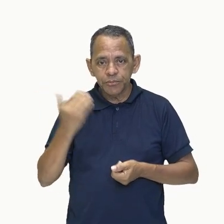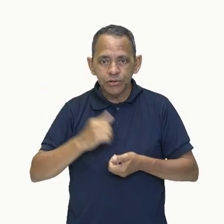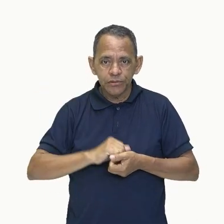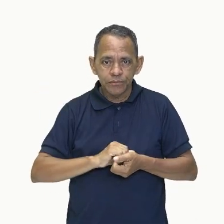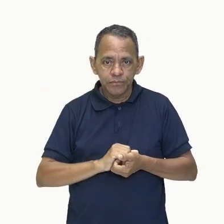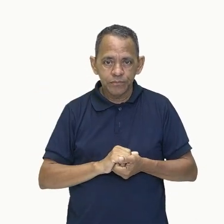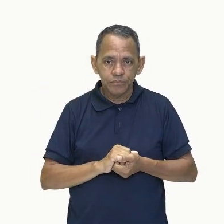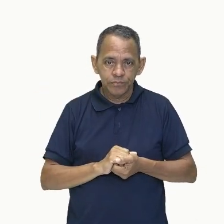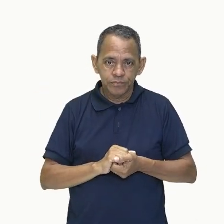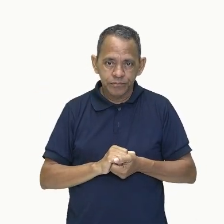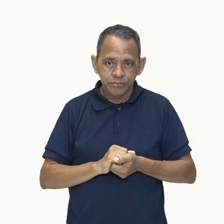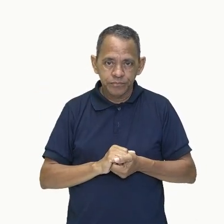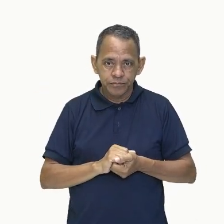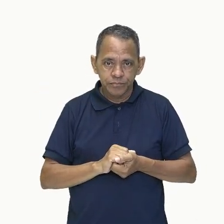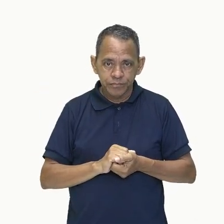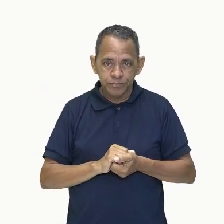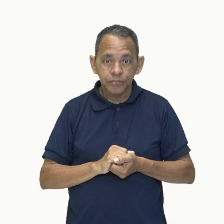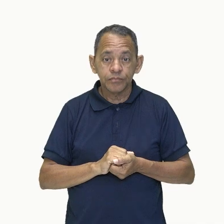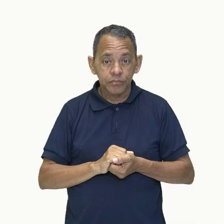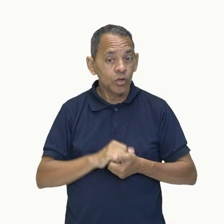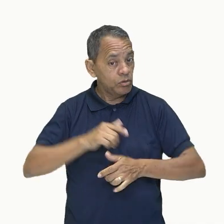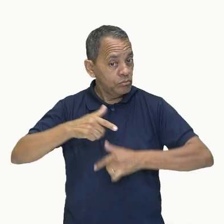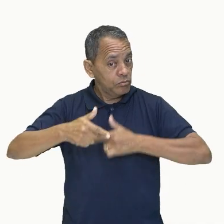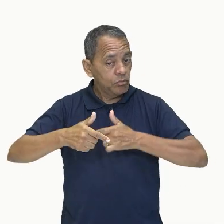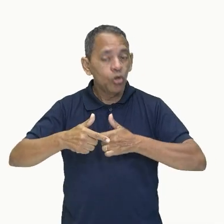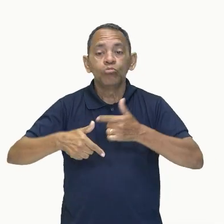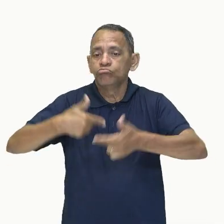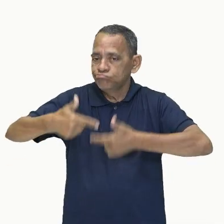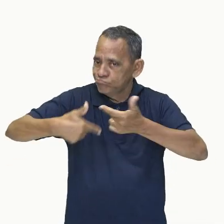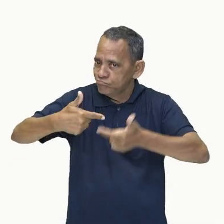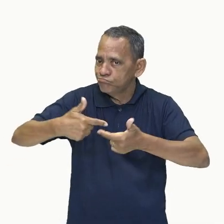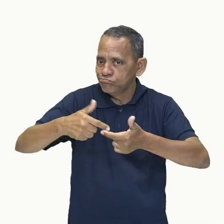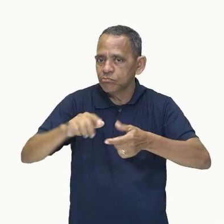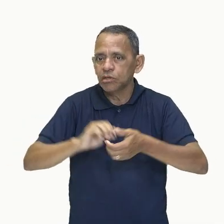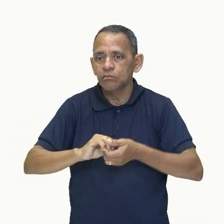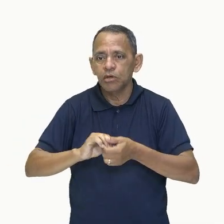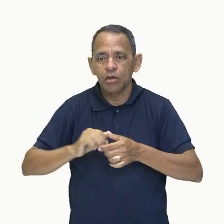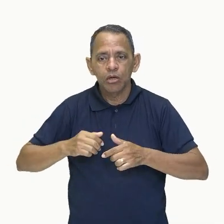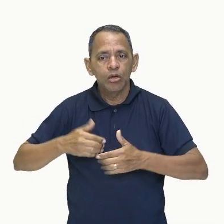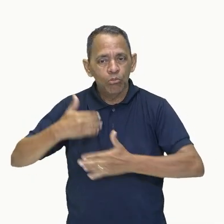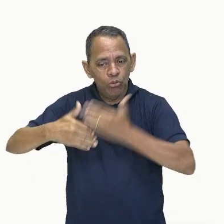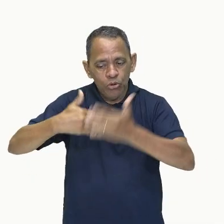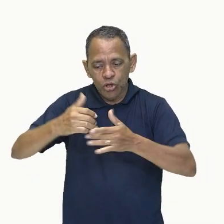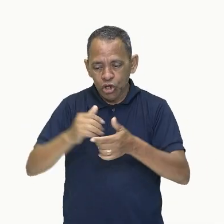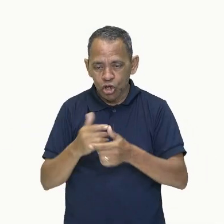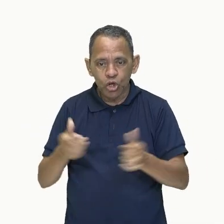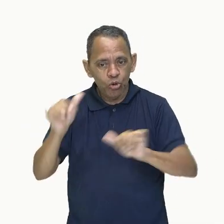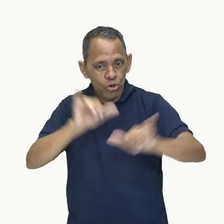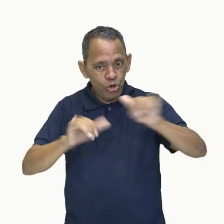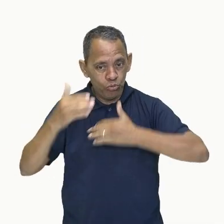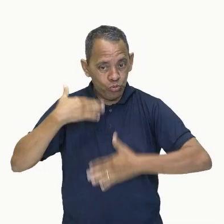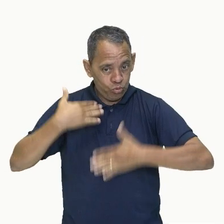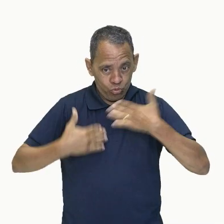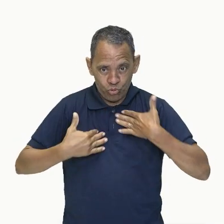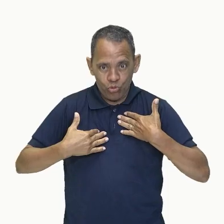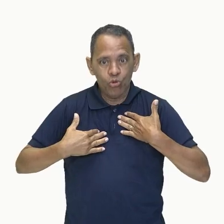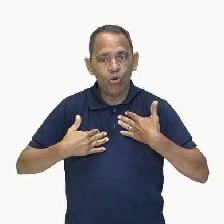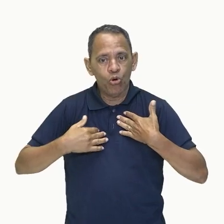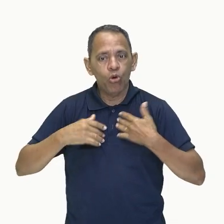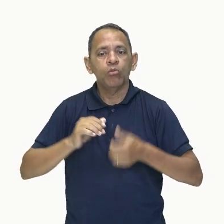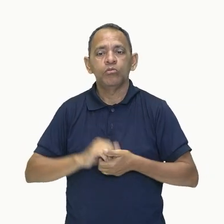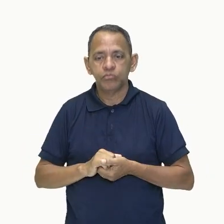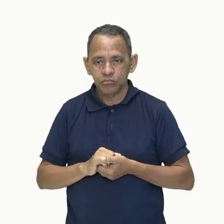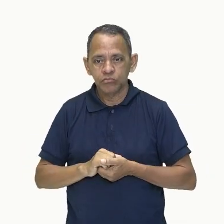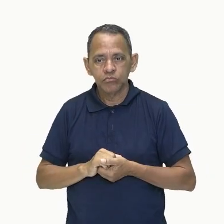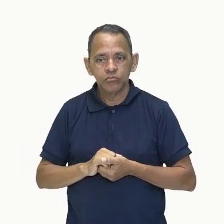ocorra, tornando os processos químicos do corpo mais rápidos e eficientes, ou seja,